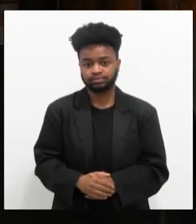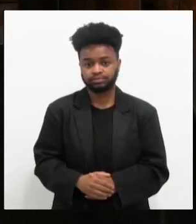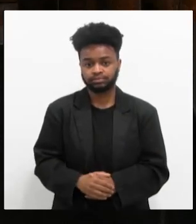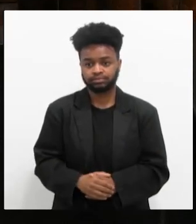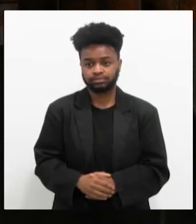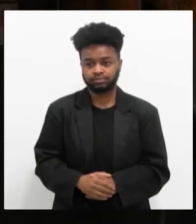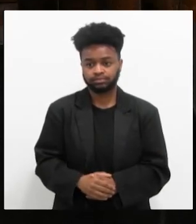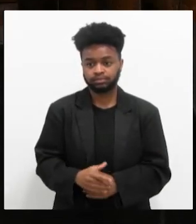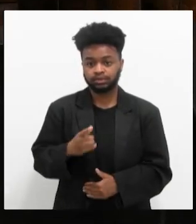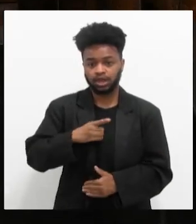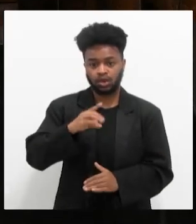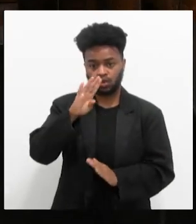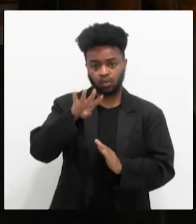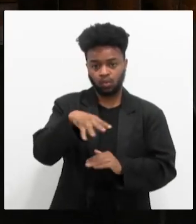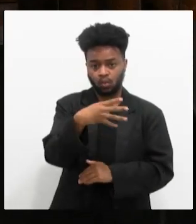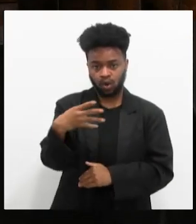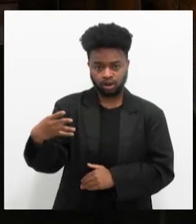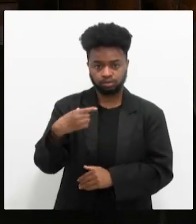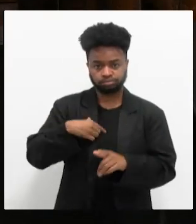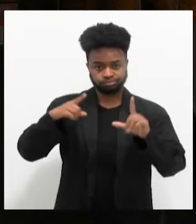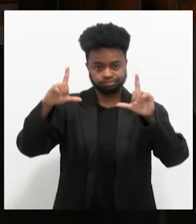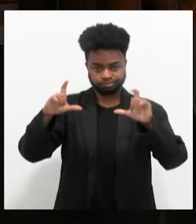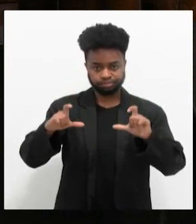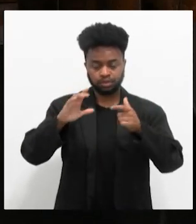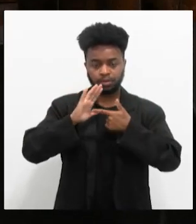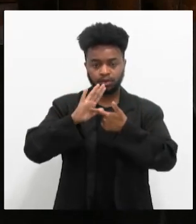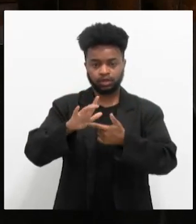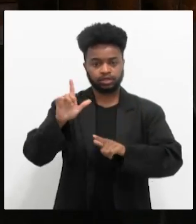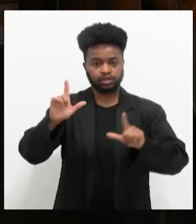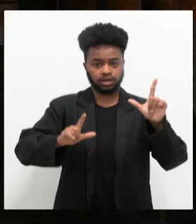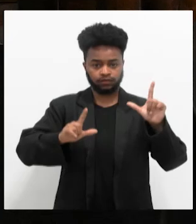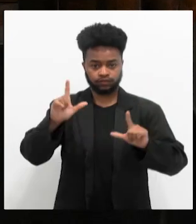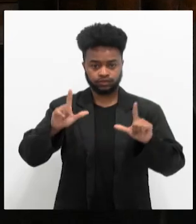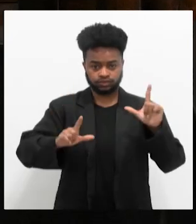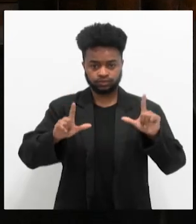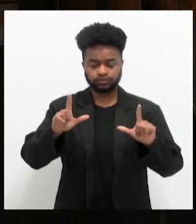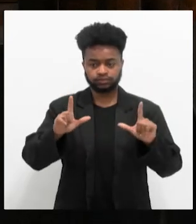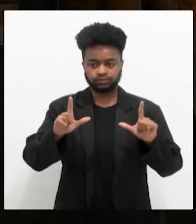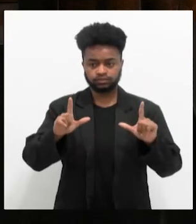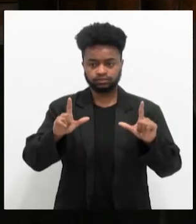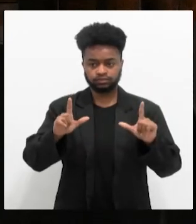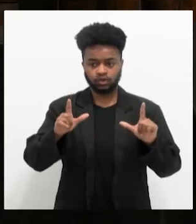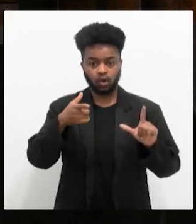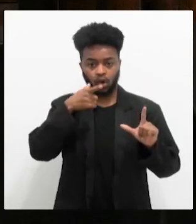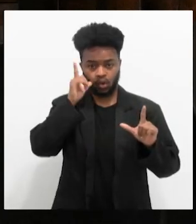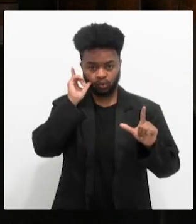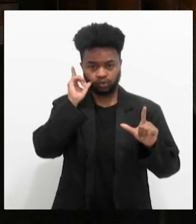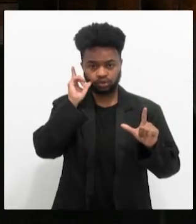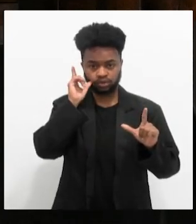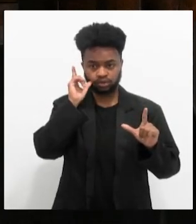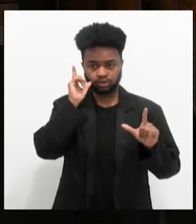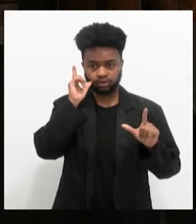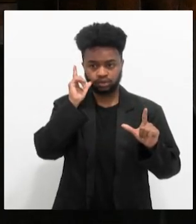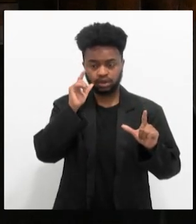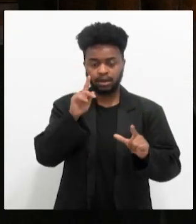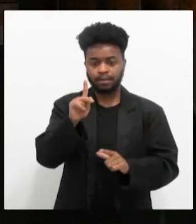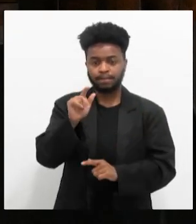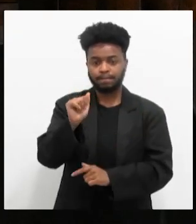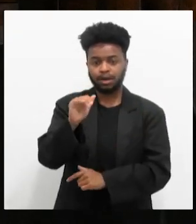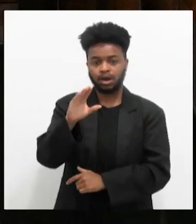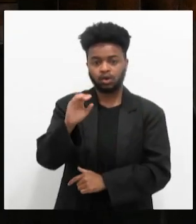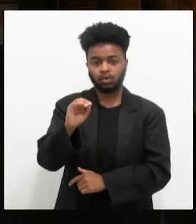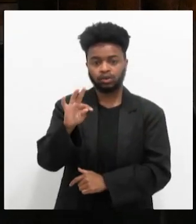um quadro fotografado da televisão, no dia de ontem, chamado Pacotão